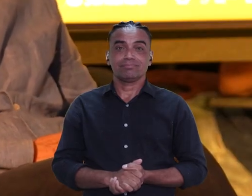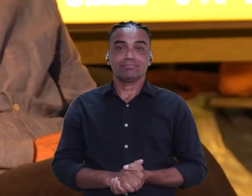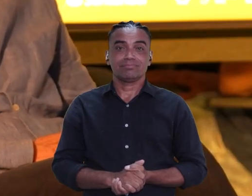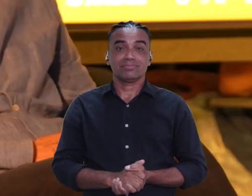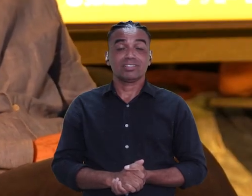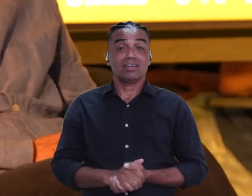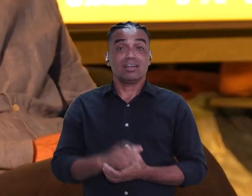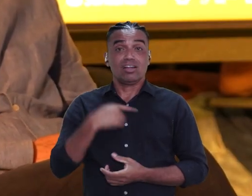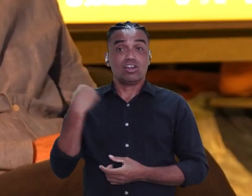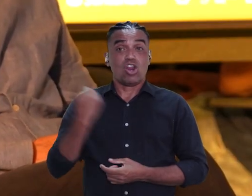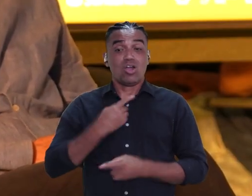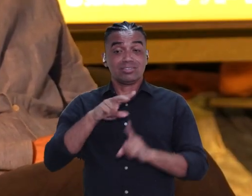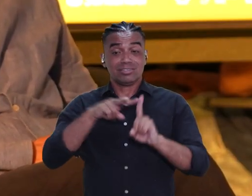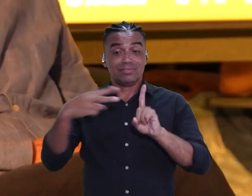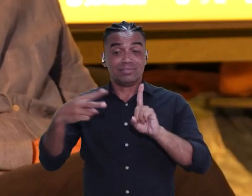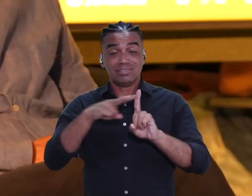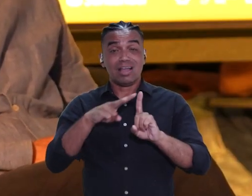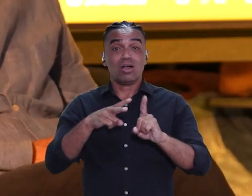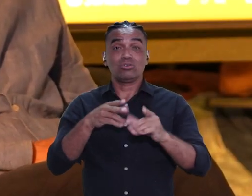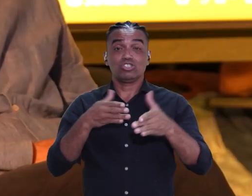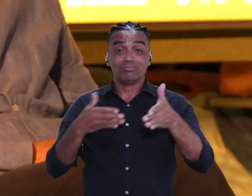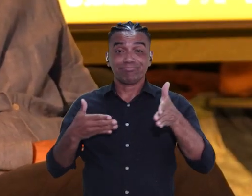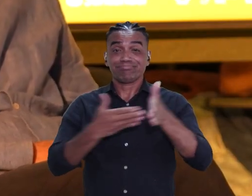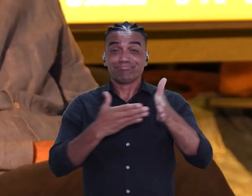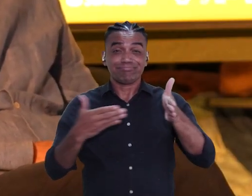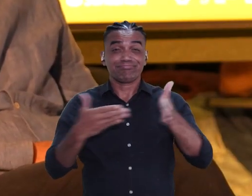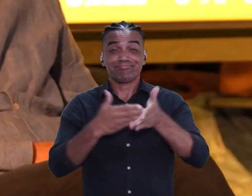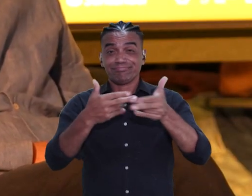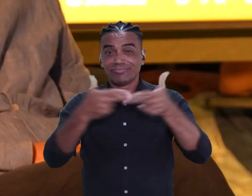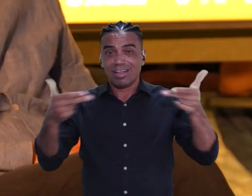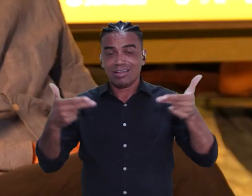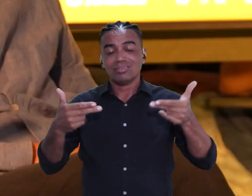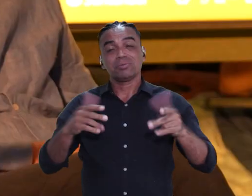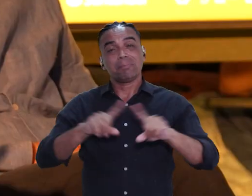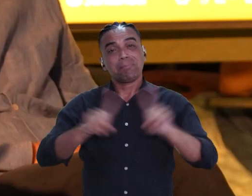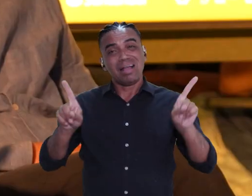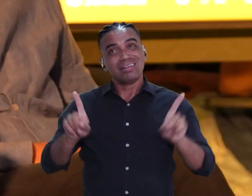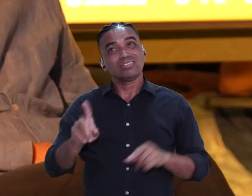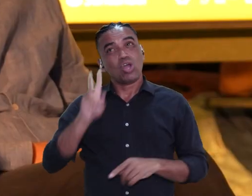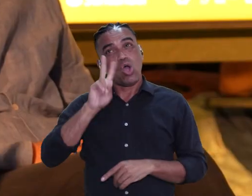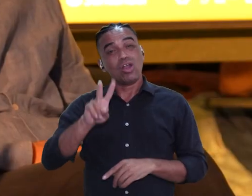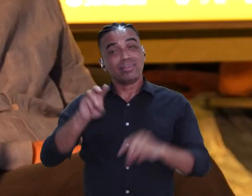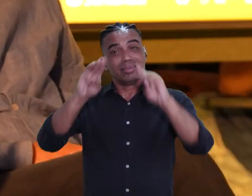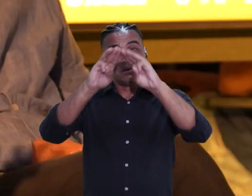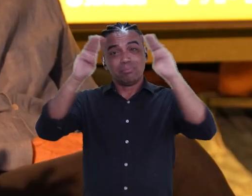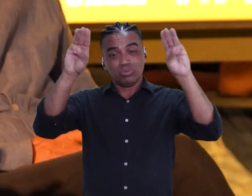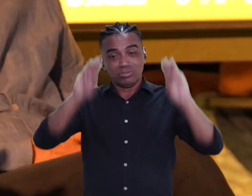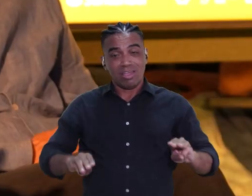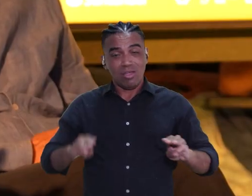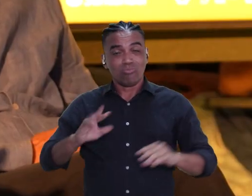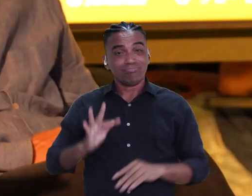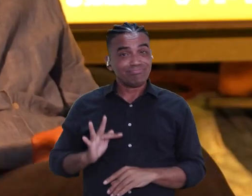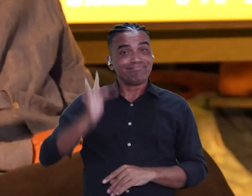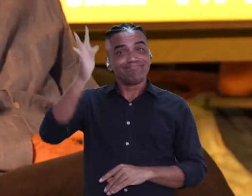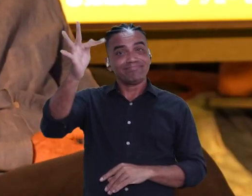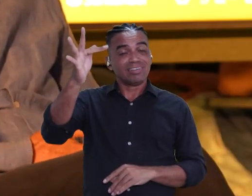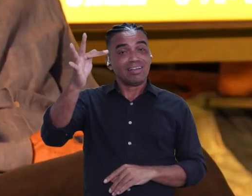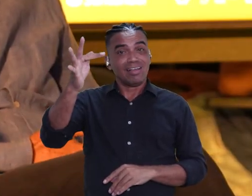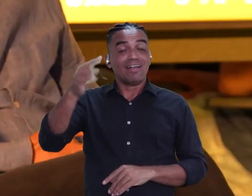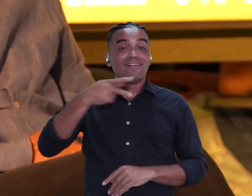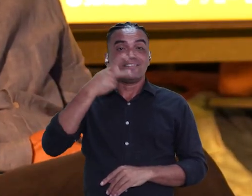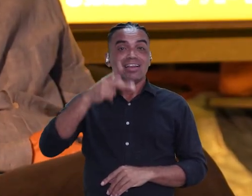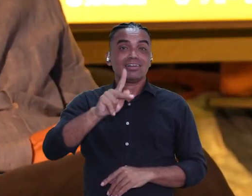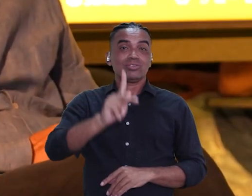nossa visão tão concreta dos obstáculos. Mas, olha, a gente está aqui no Museu do Amanhã, falando